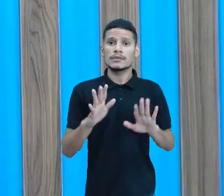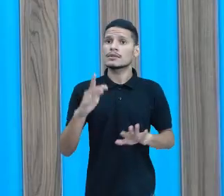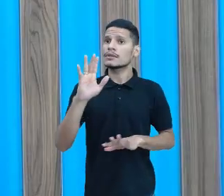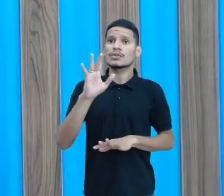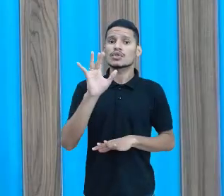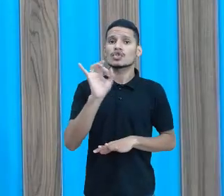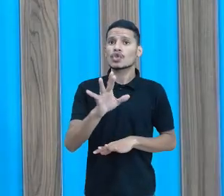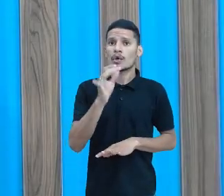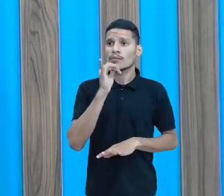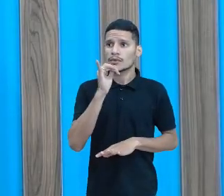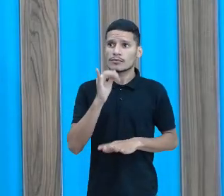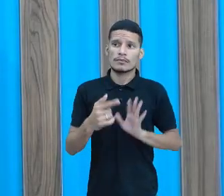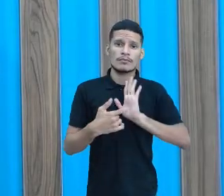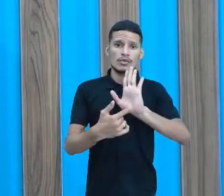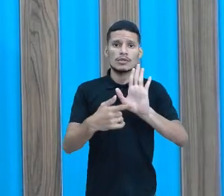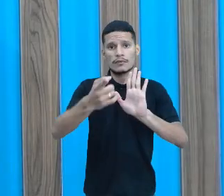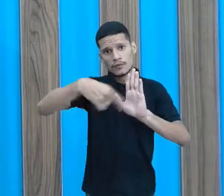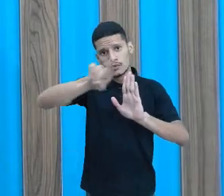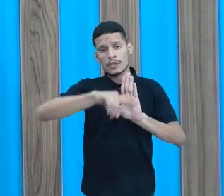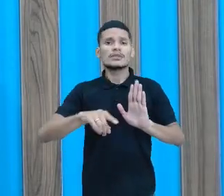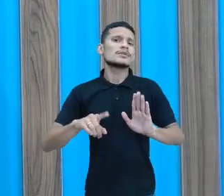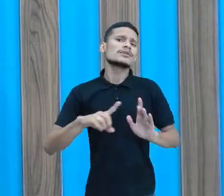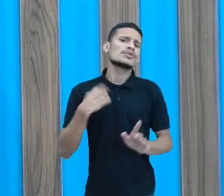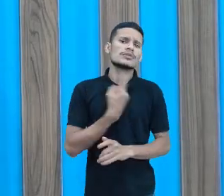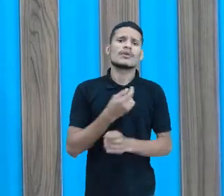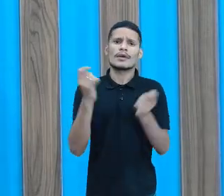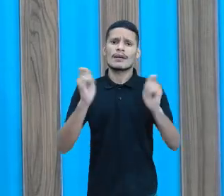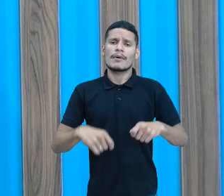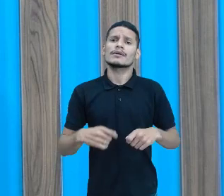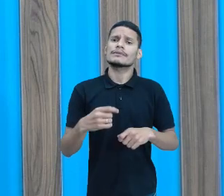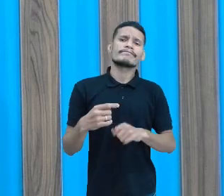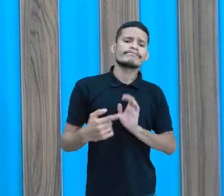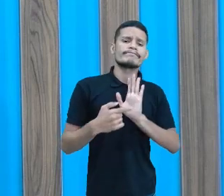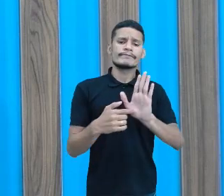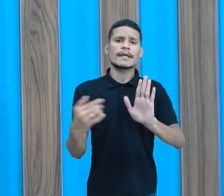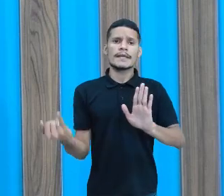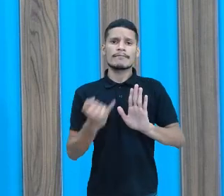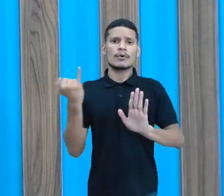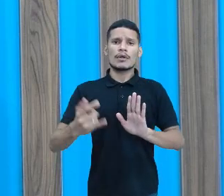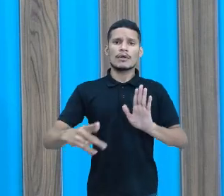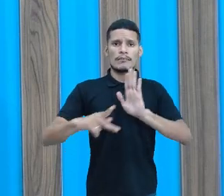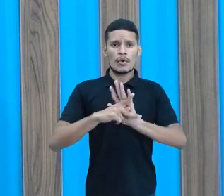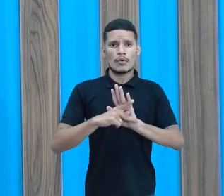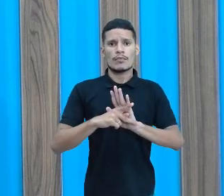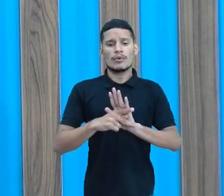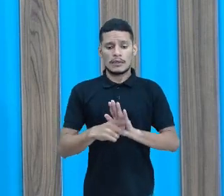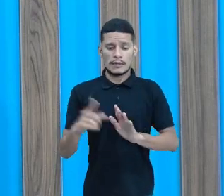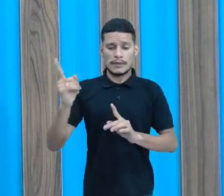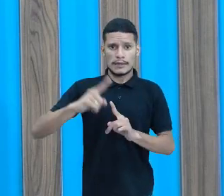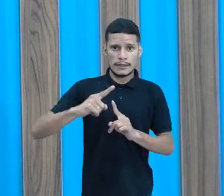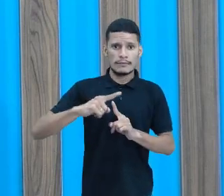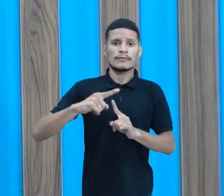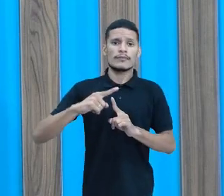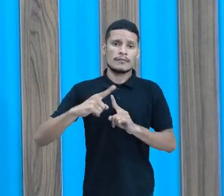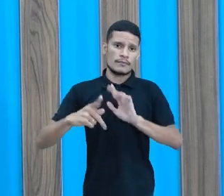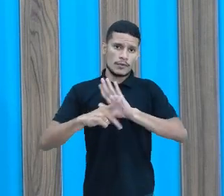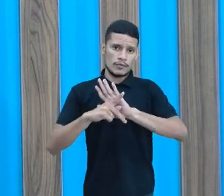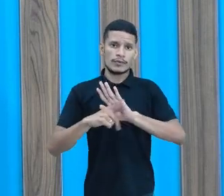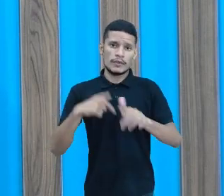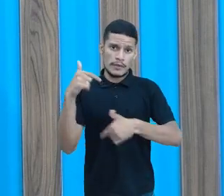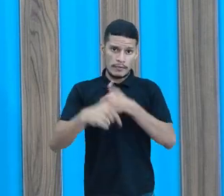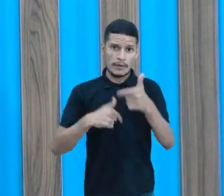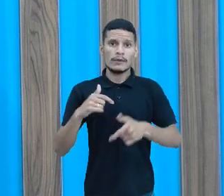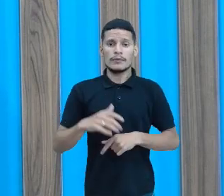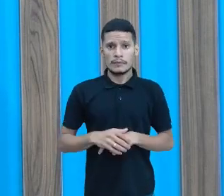só mudando aqui justamente para a gente poder destacar a importância desse tipo de trabalho, uma vez